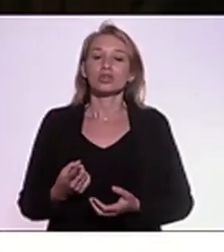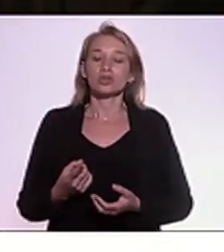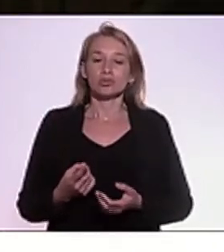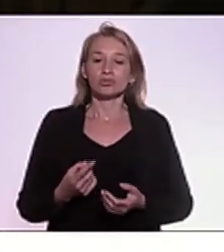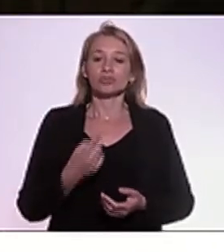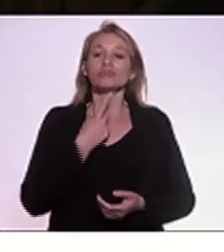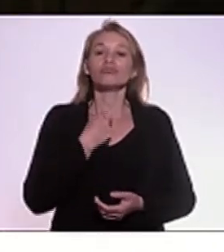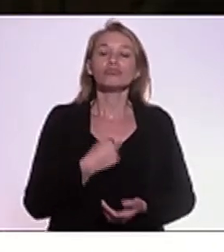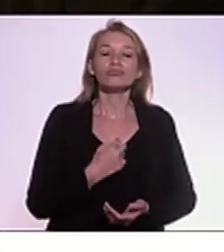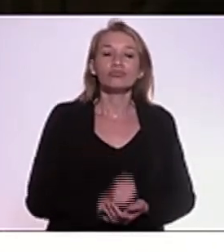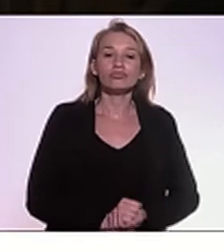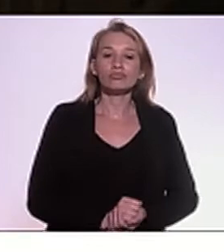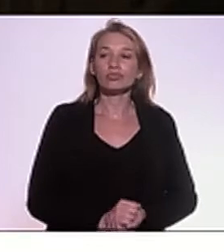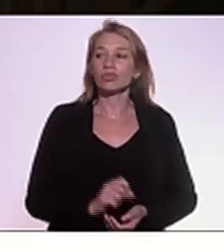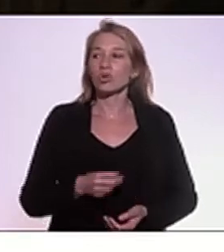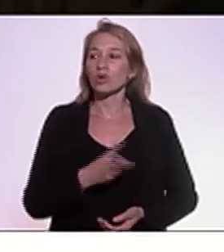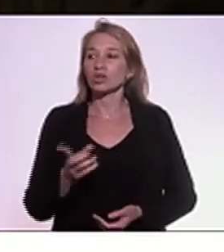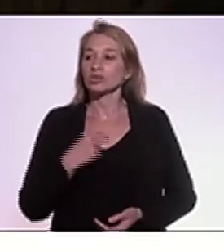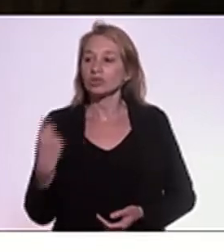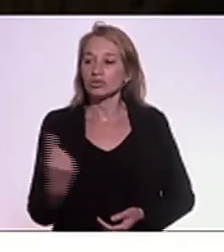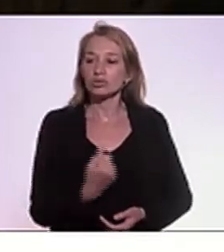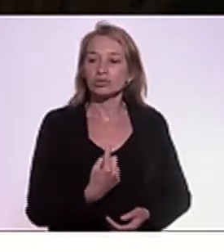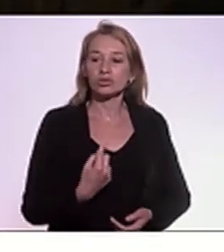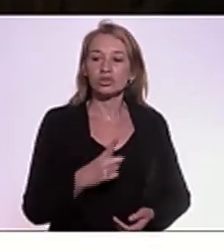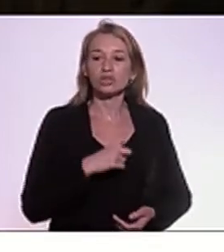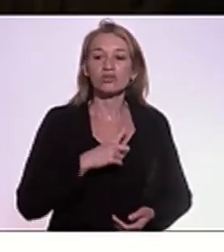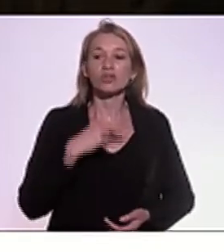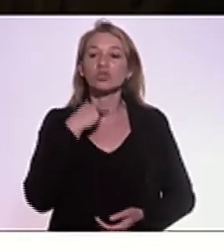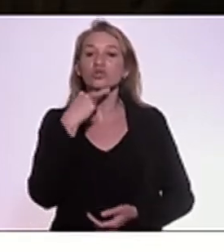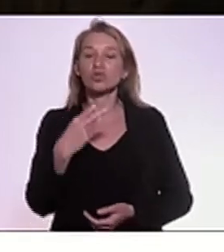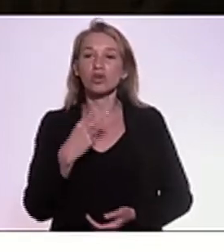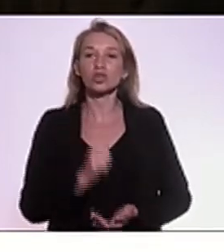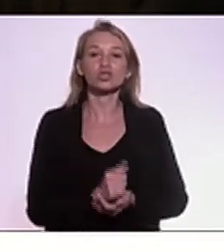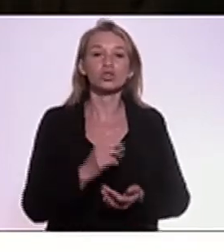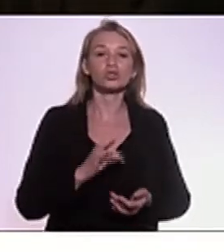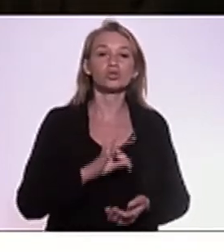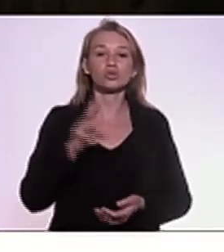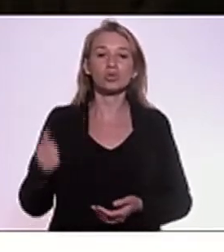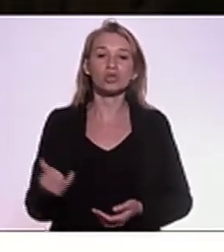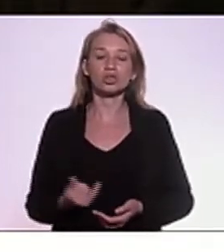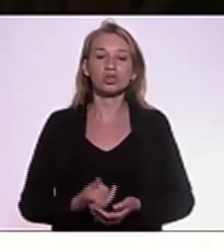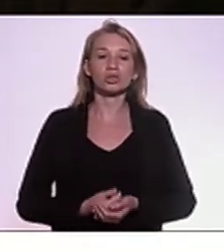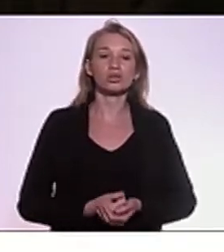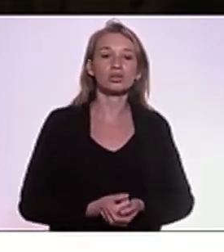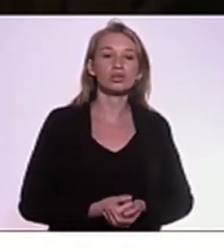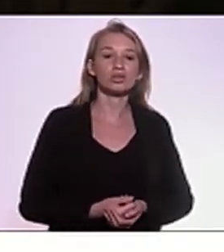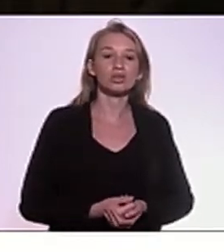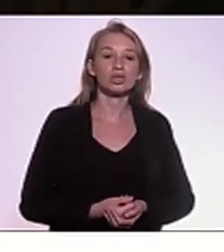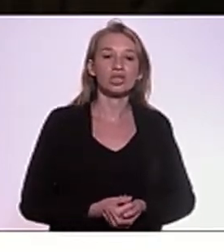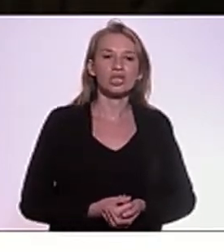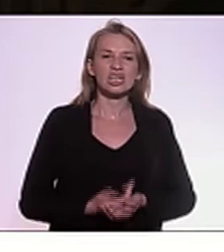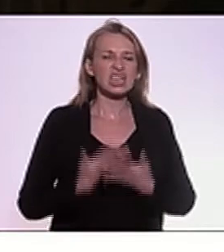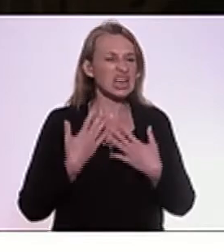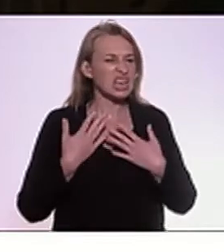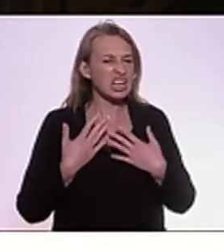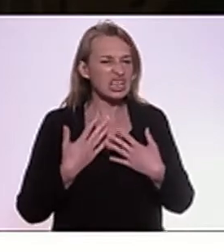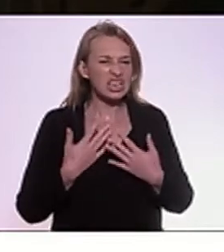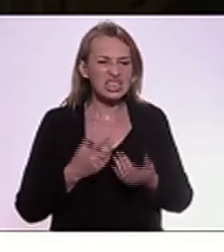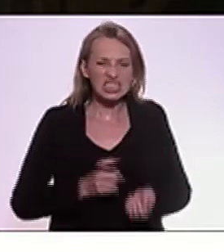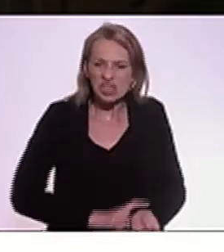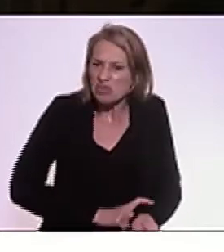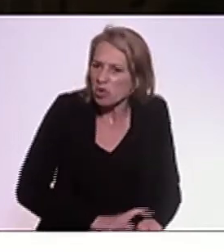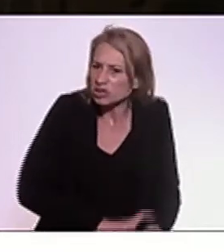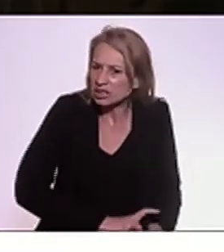no parlamento, enquanto nós tivermos energia, e temos toda a energia do mundo, não temos pressa, não temos